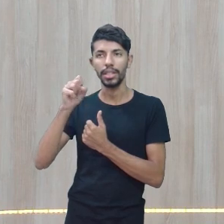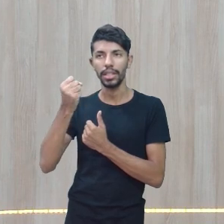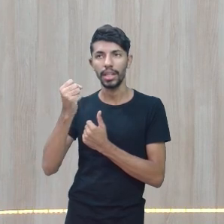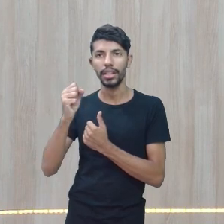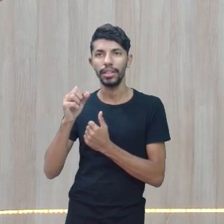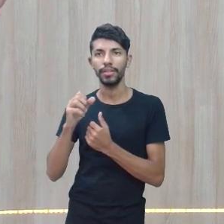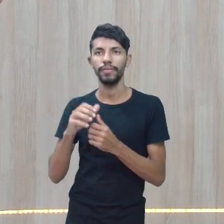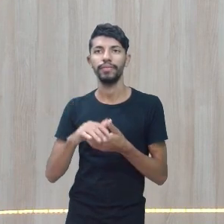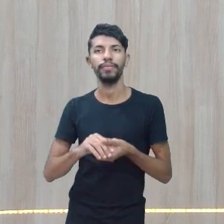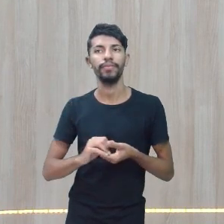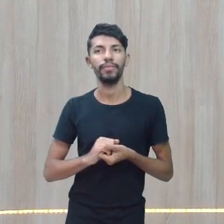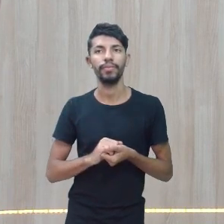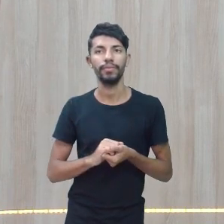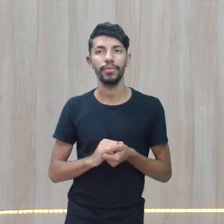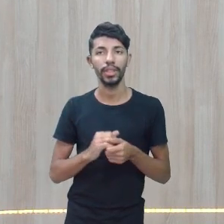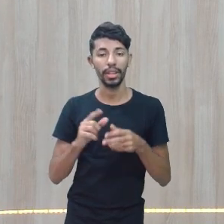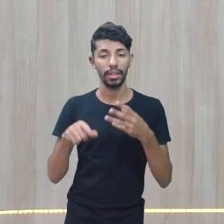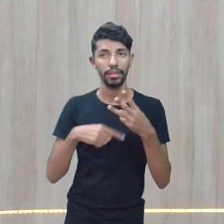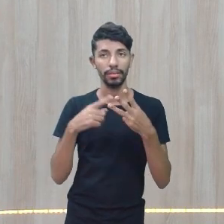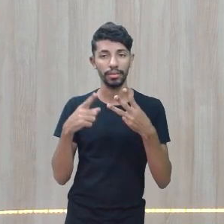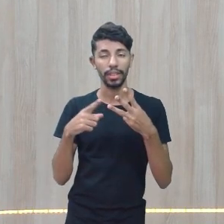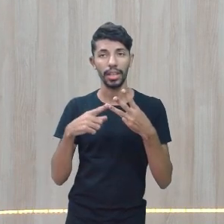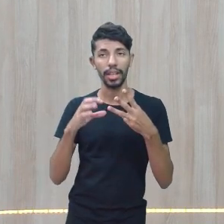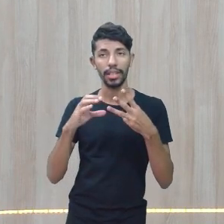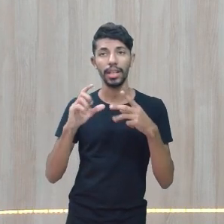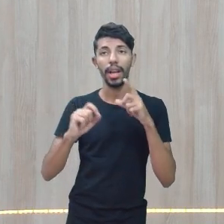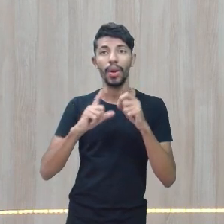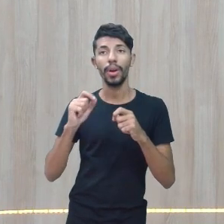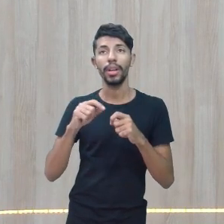que aconteceu.